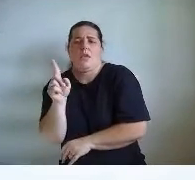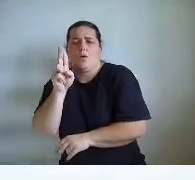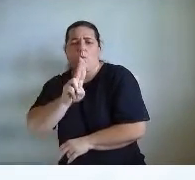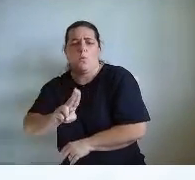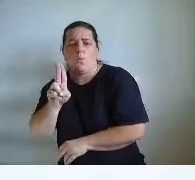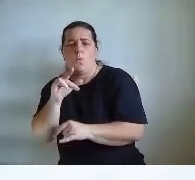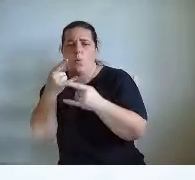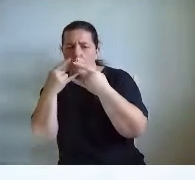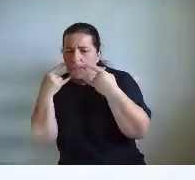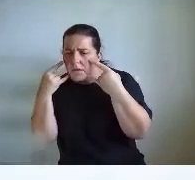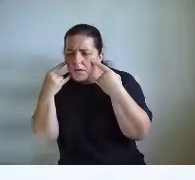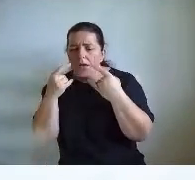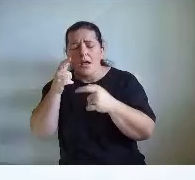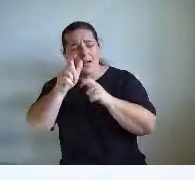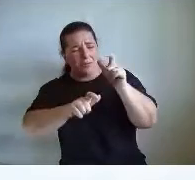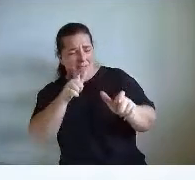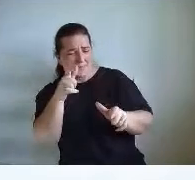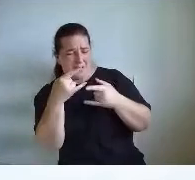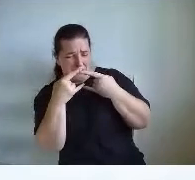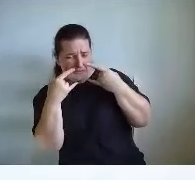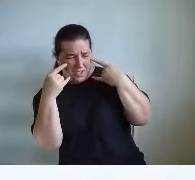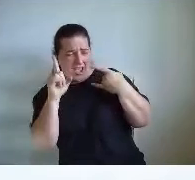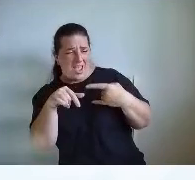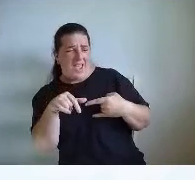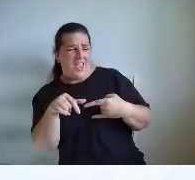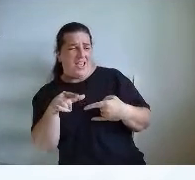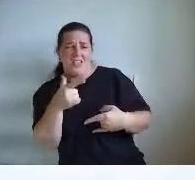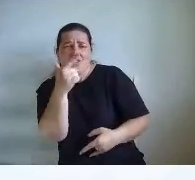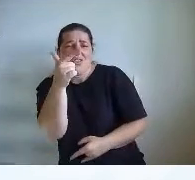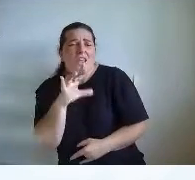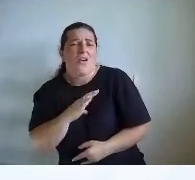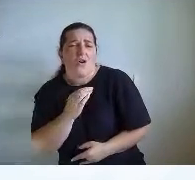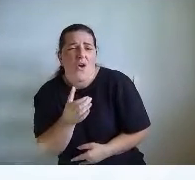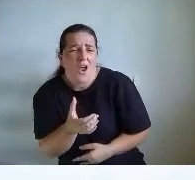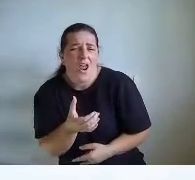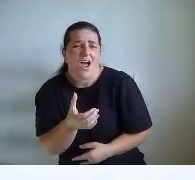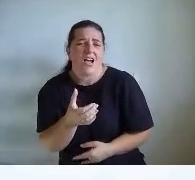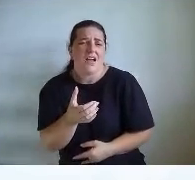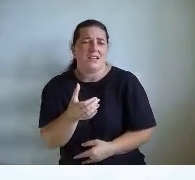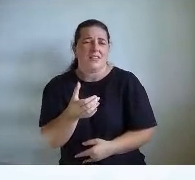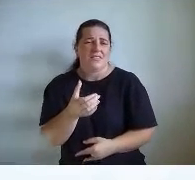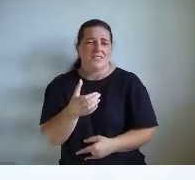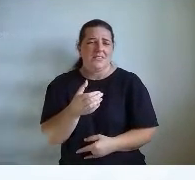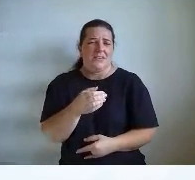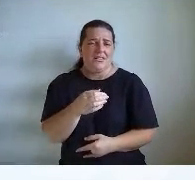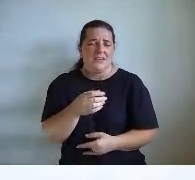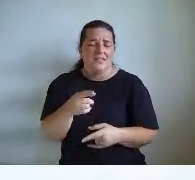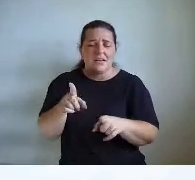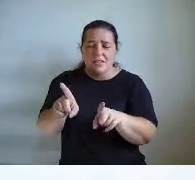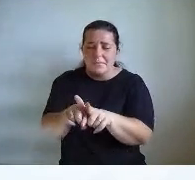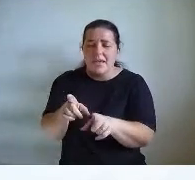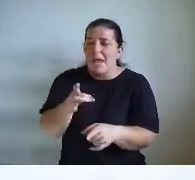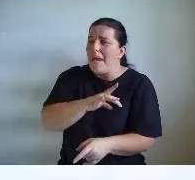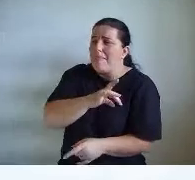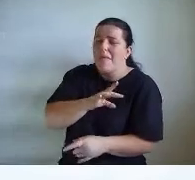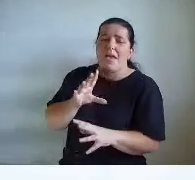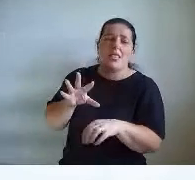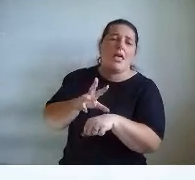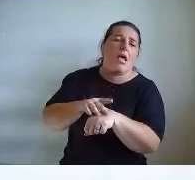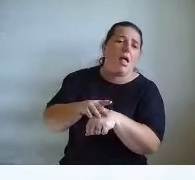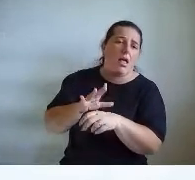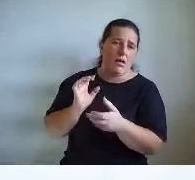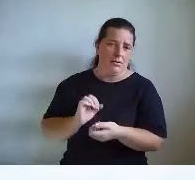dizer assim. Quem usa máscara é como se fosse covarde, tivesse medinho de adoecer. e provoca aglomerações,